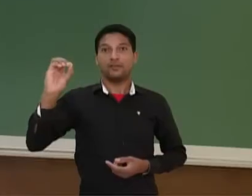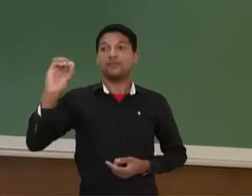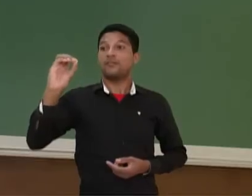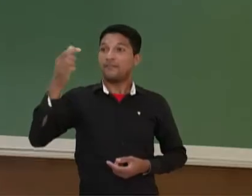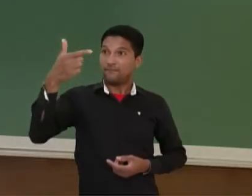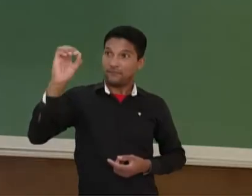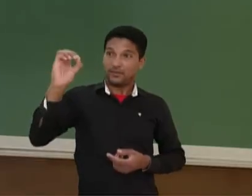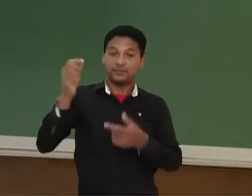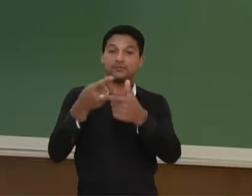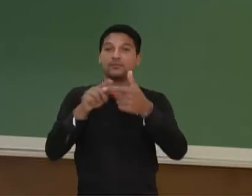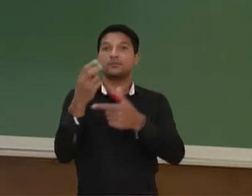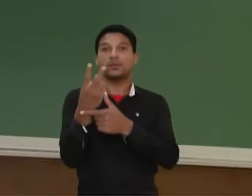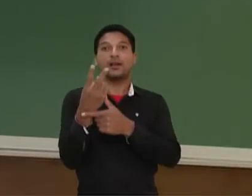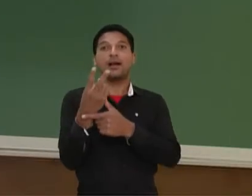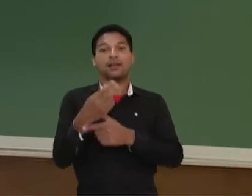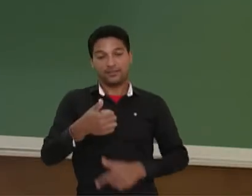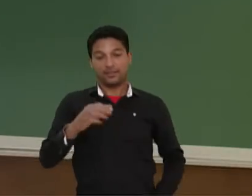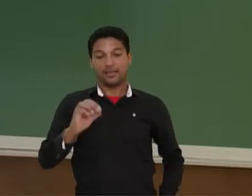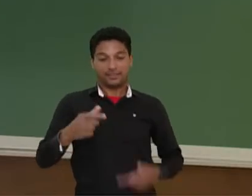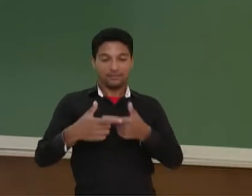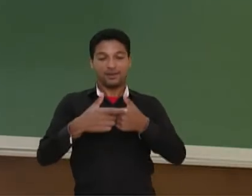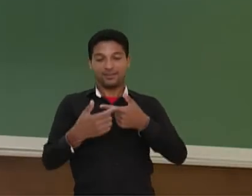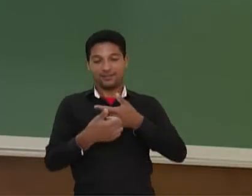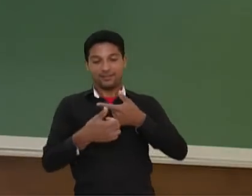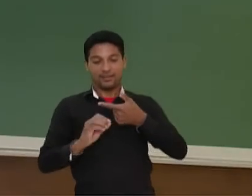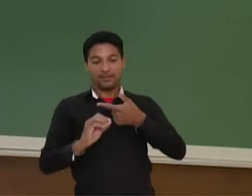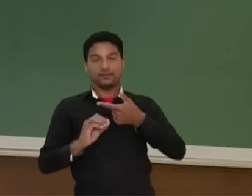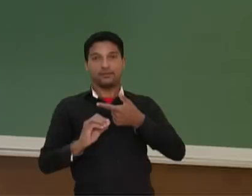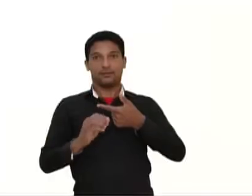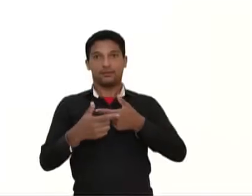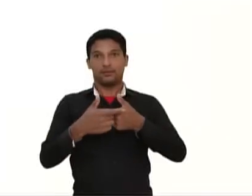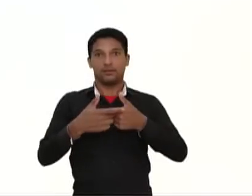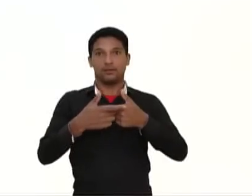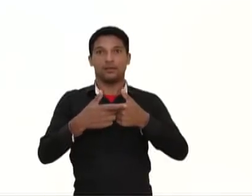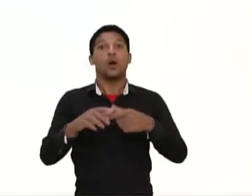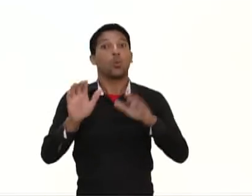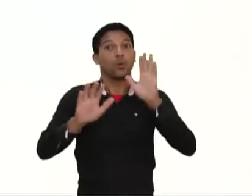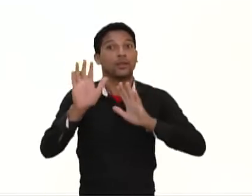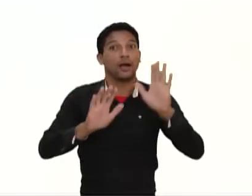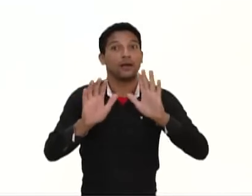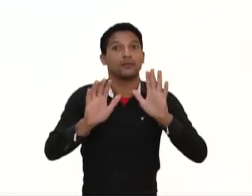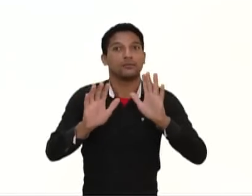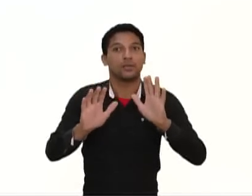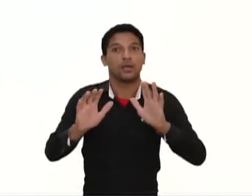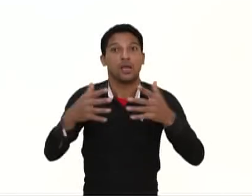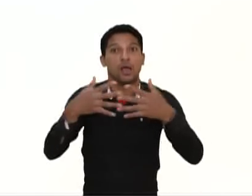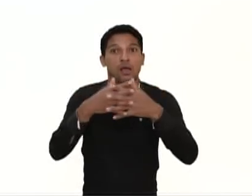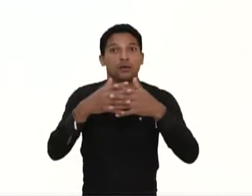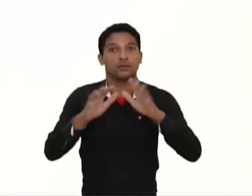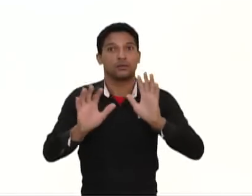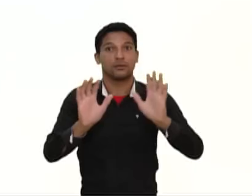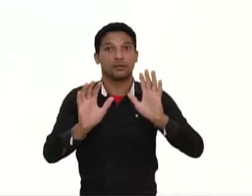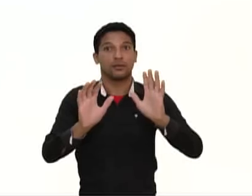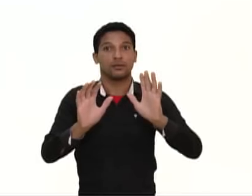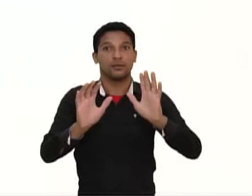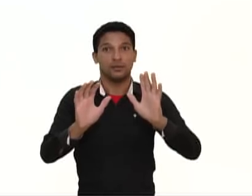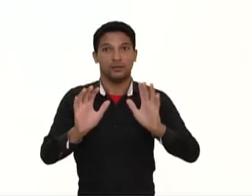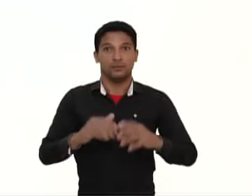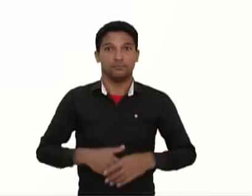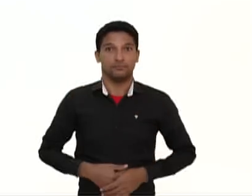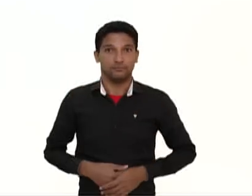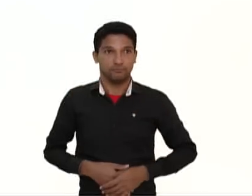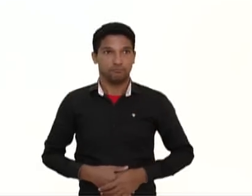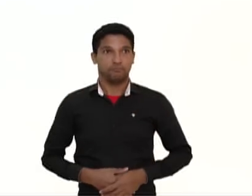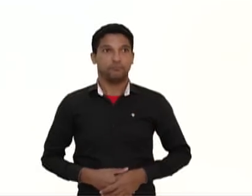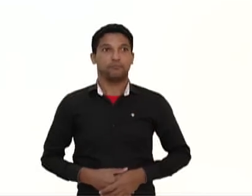média. Tá bom? Então, cuidado com essa conta aqui, que ela é bem simples, mas você pode se perder. O 10 ele vai no lugar da base média, beleza?